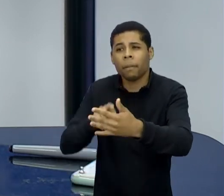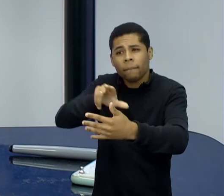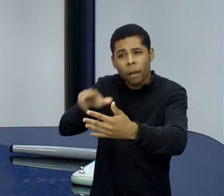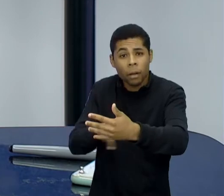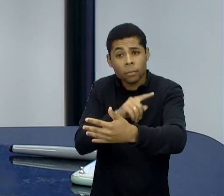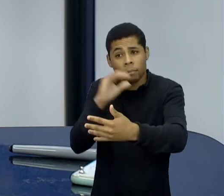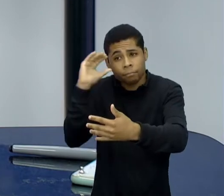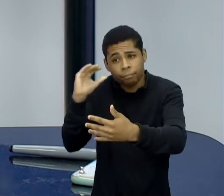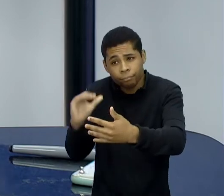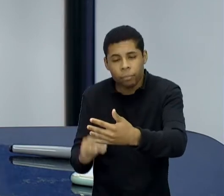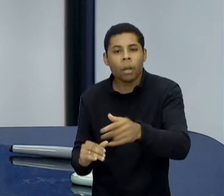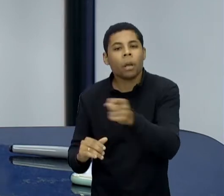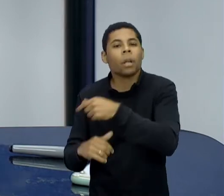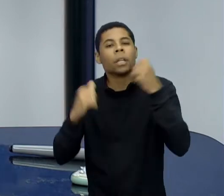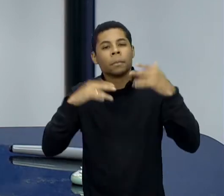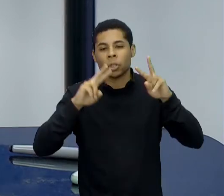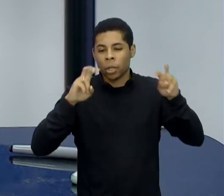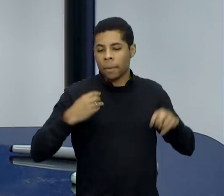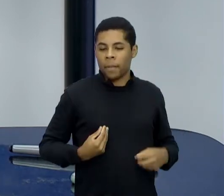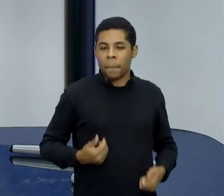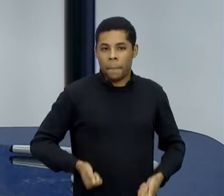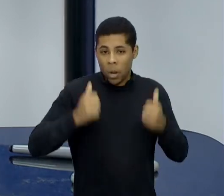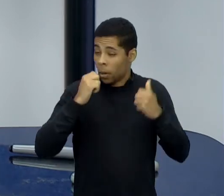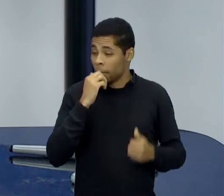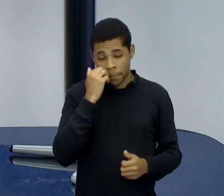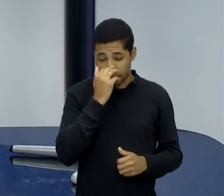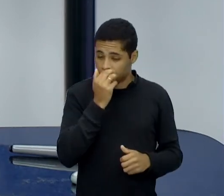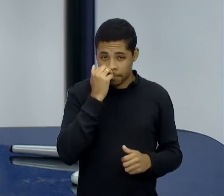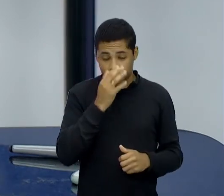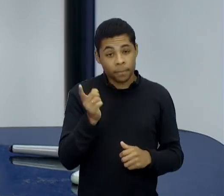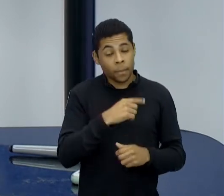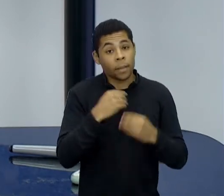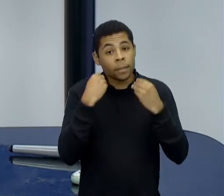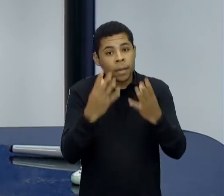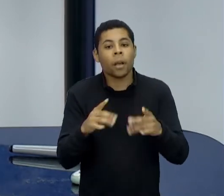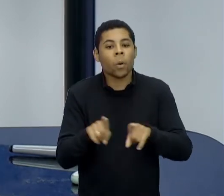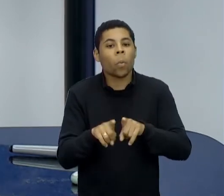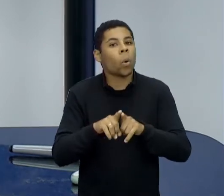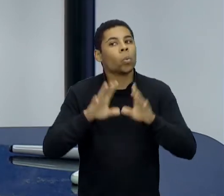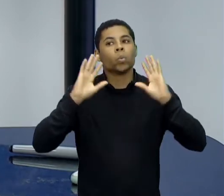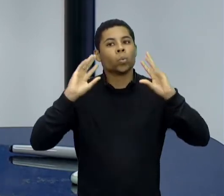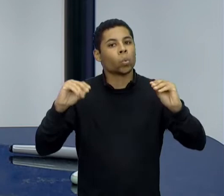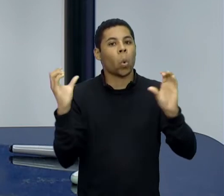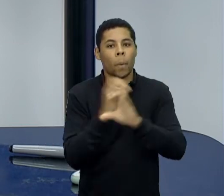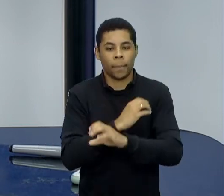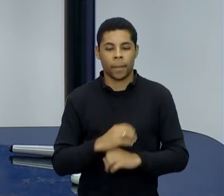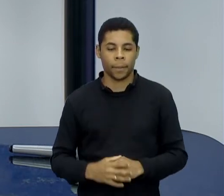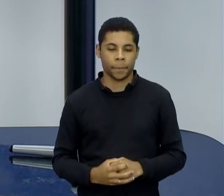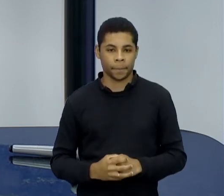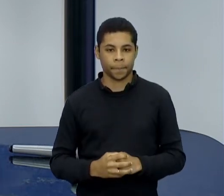questão da qualidade de vida. E eles dão essa qualidade de vida como um todo,